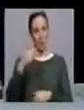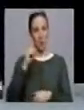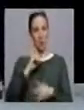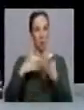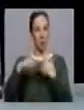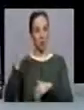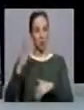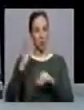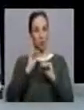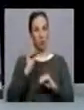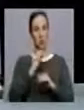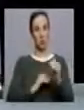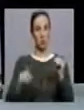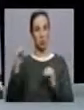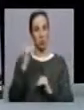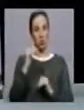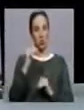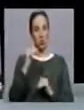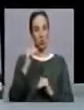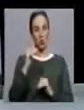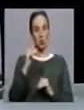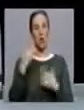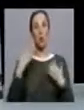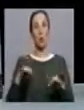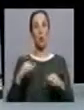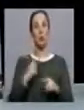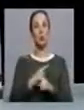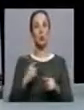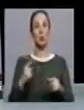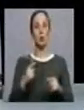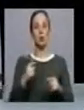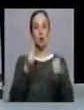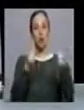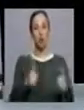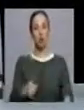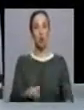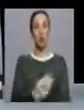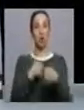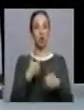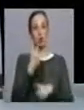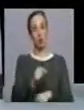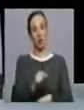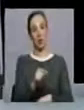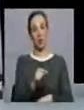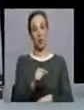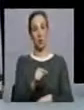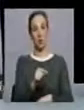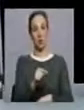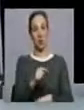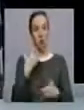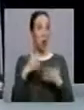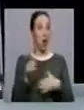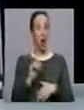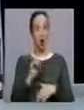atualmente no ensino superior e normalmente porque têm melhores classificações não é à toa que